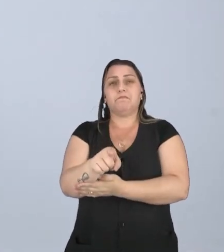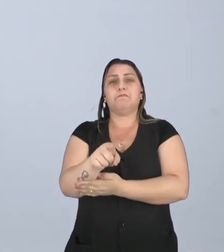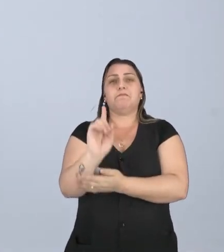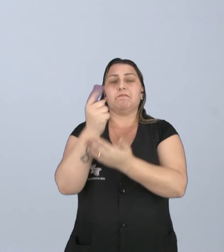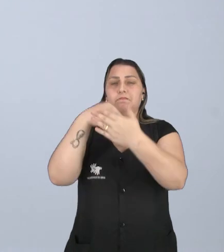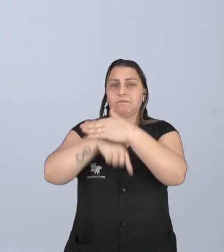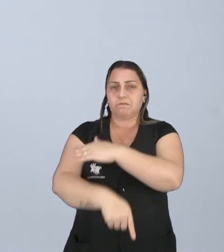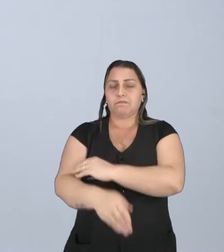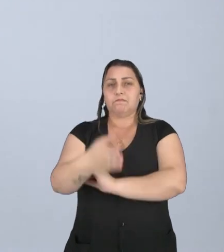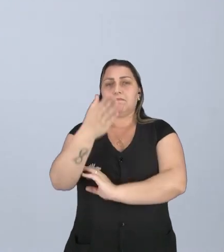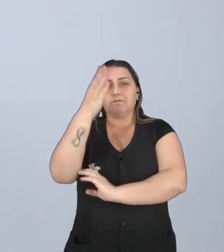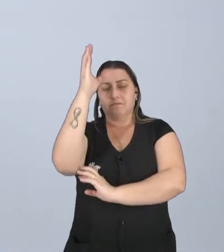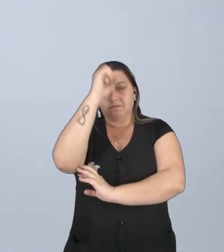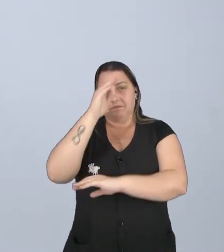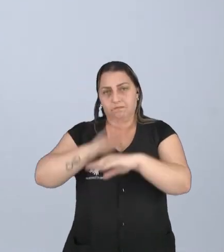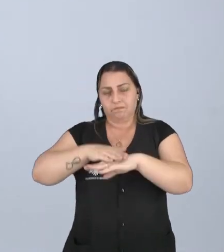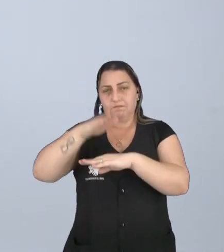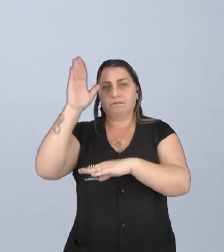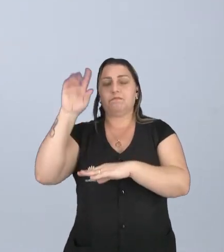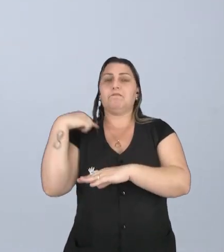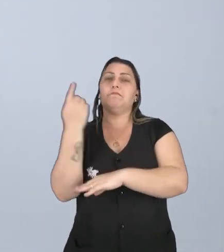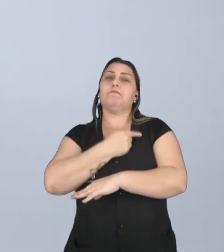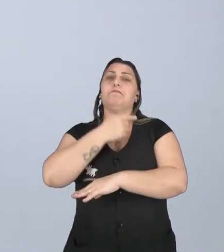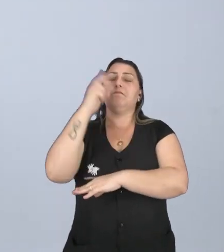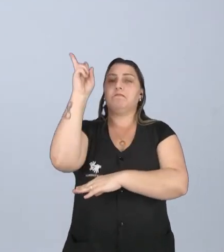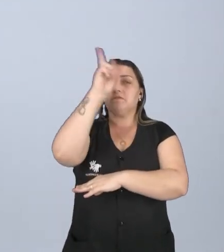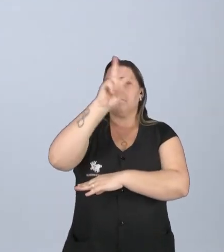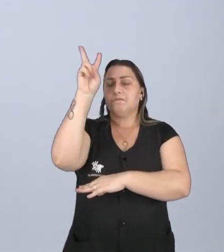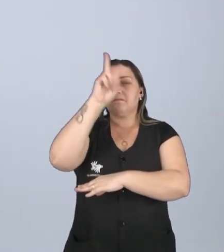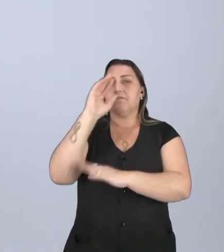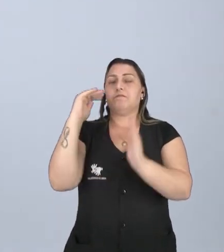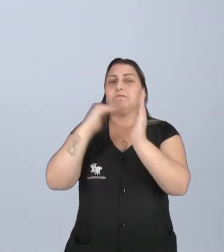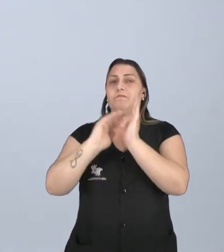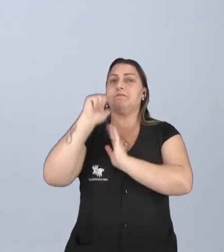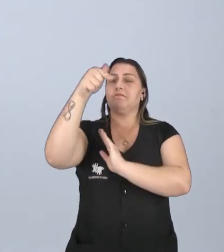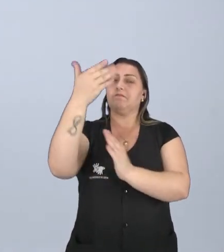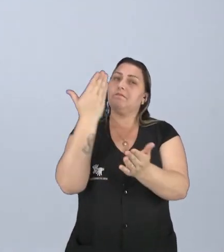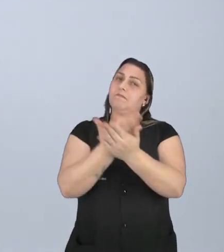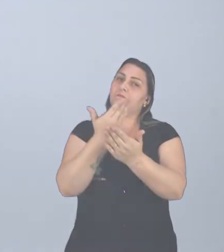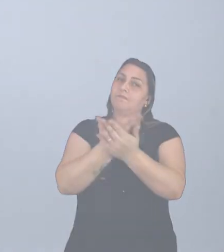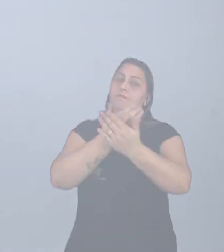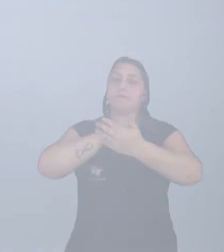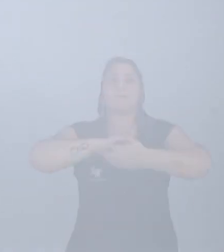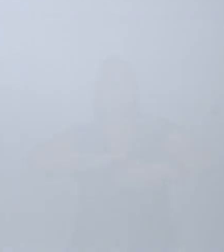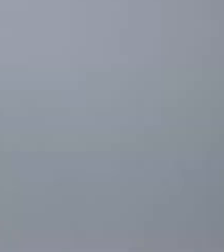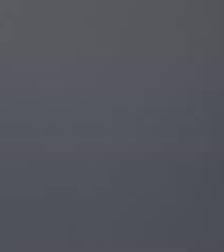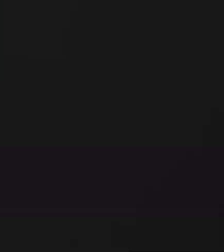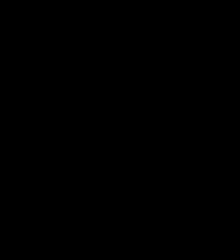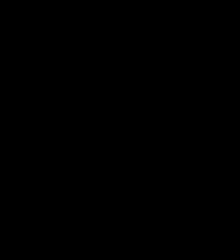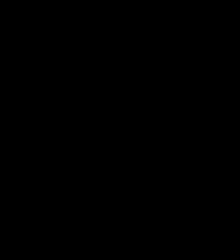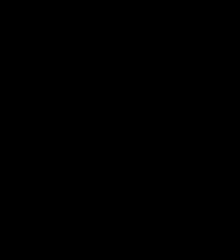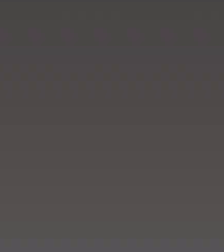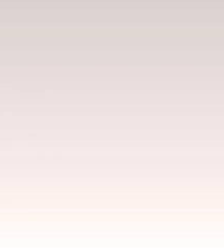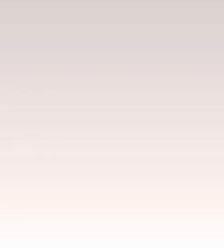especializarem melhor no assunto, né? E entender um pouco melhor sobre a nossa história. Até a próxima aula!